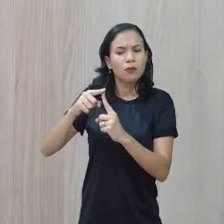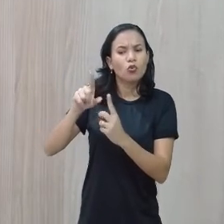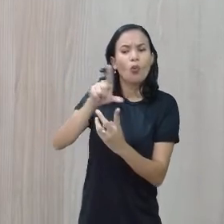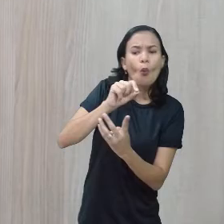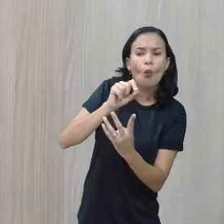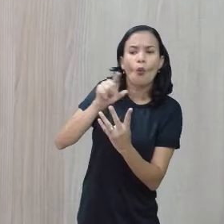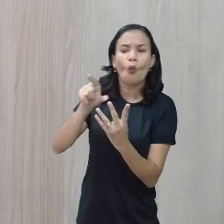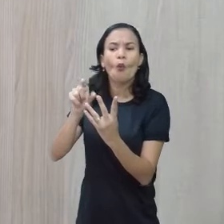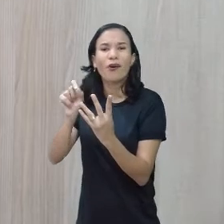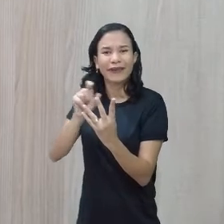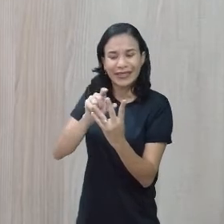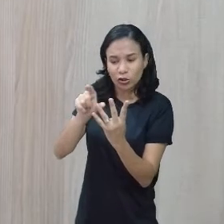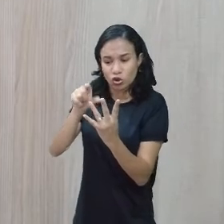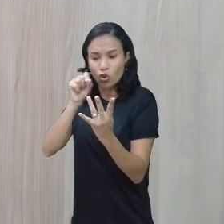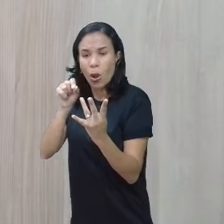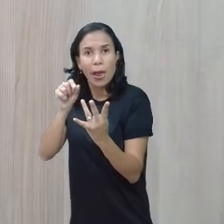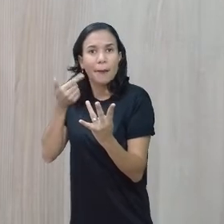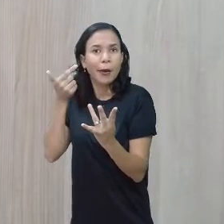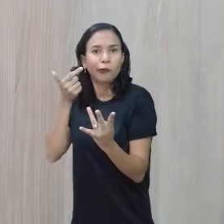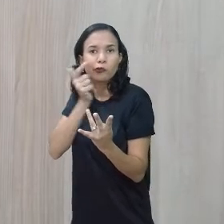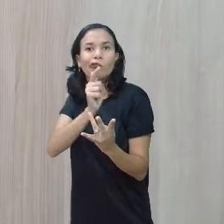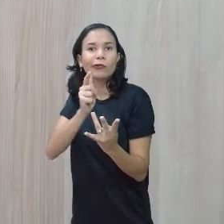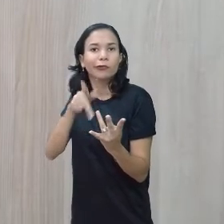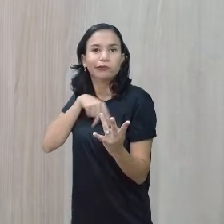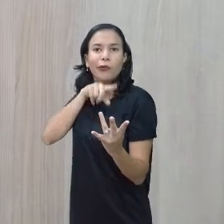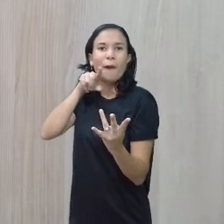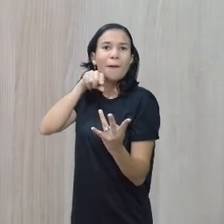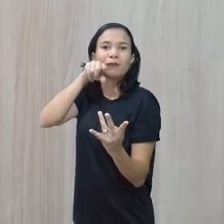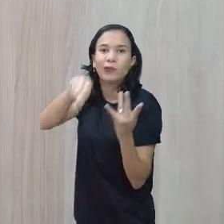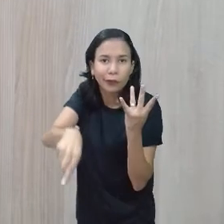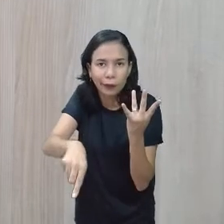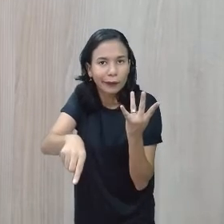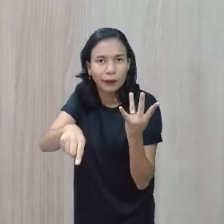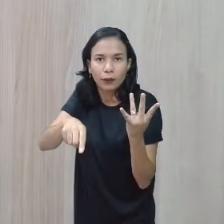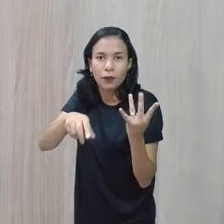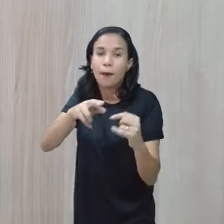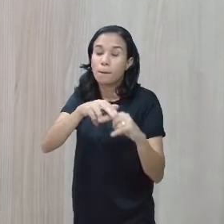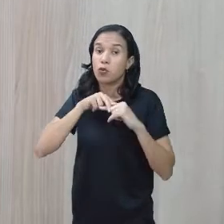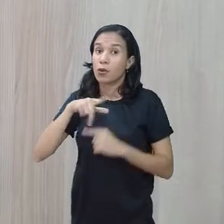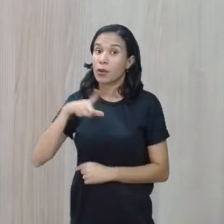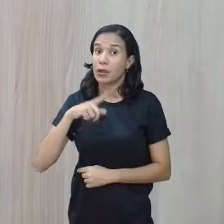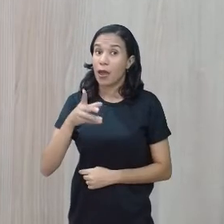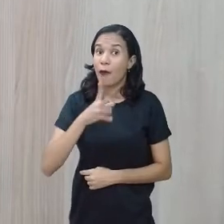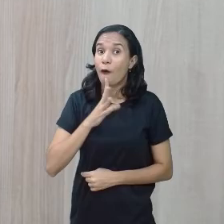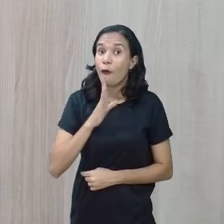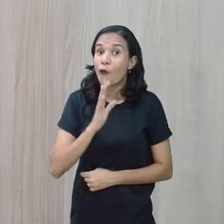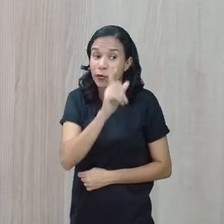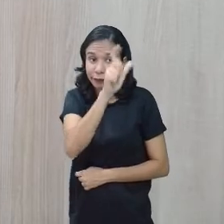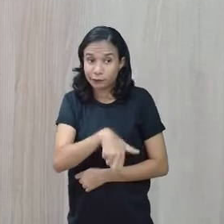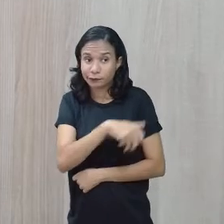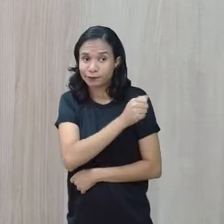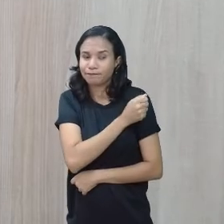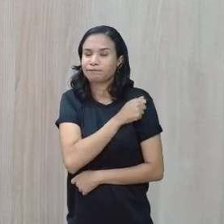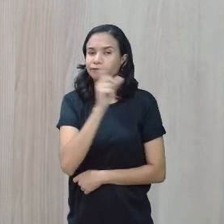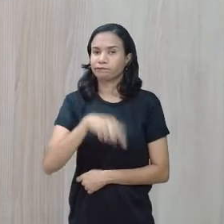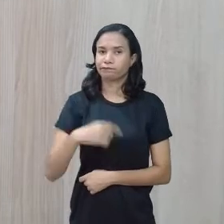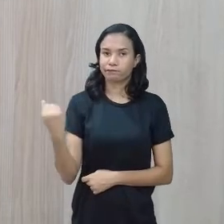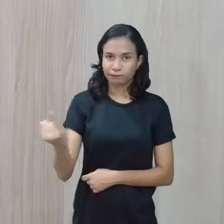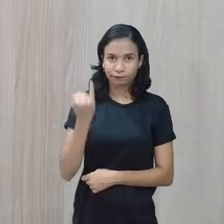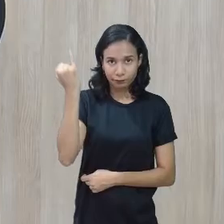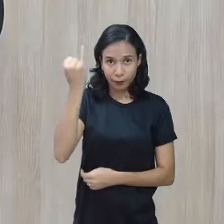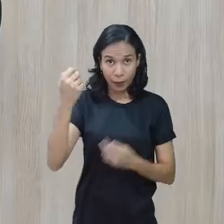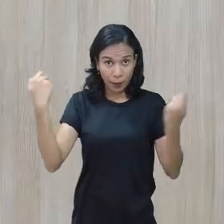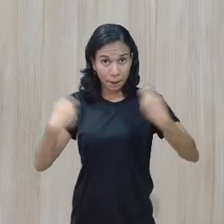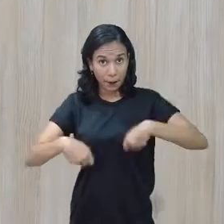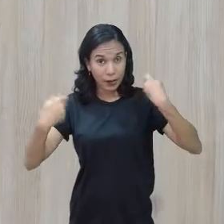você está usando a estratégia e não está conseguindo atingir o objetivo que você quer. Então, o conhecimento do aluno é fundamental para isso. E